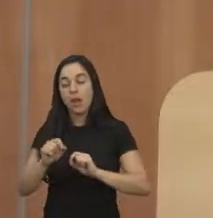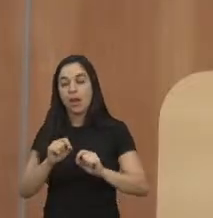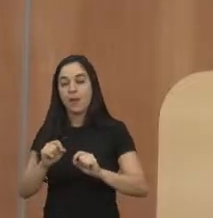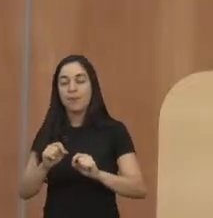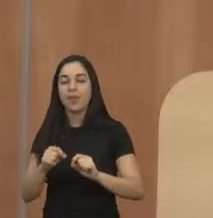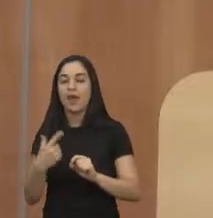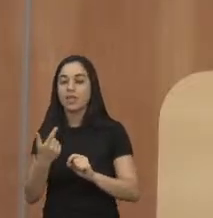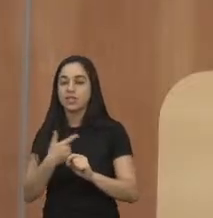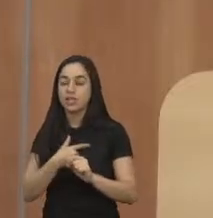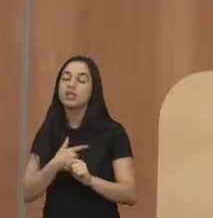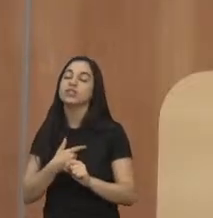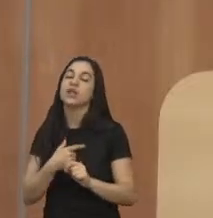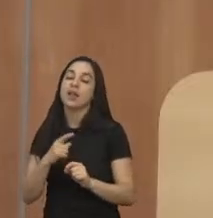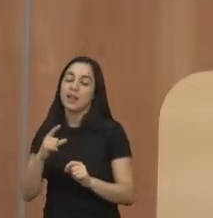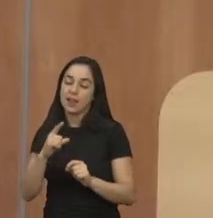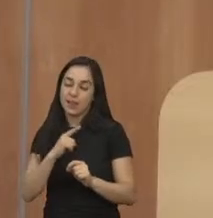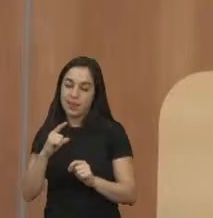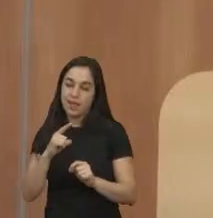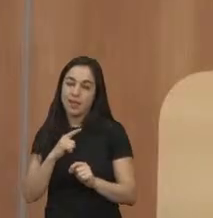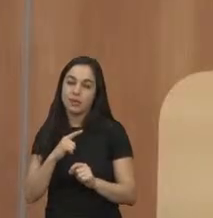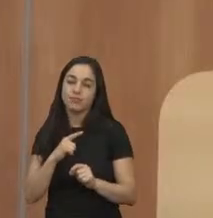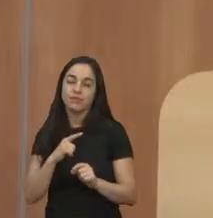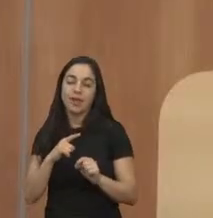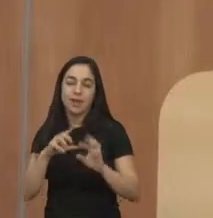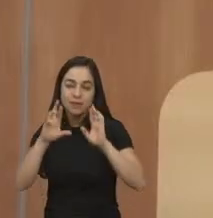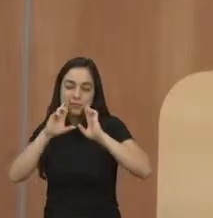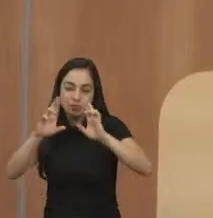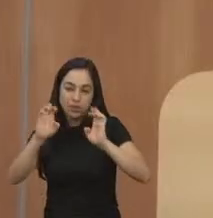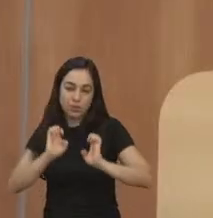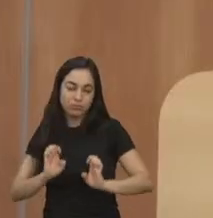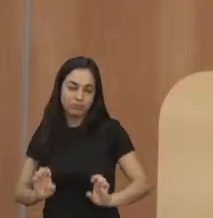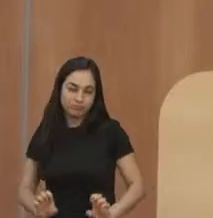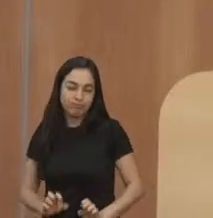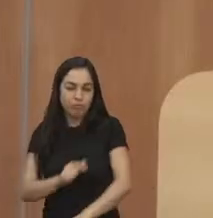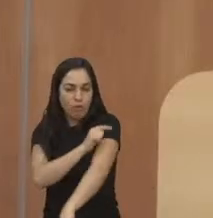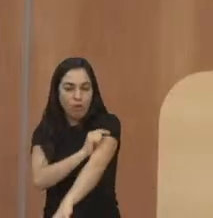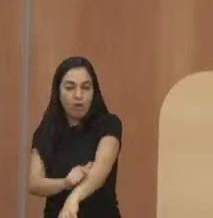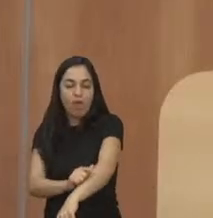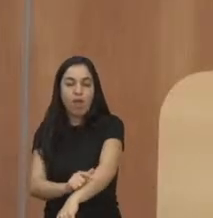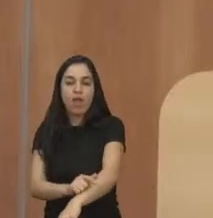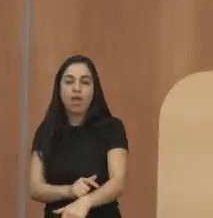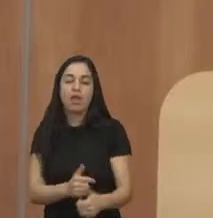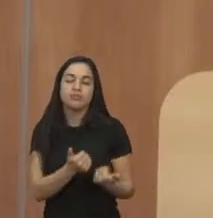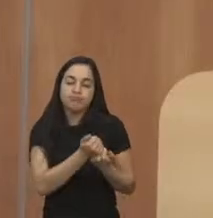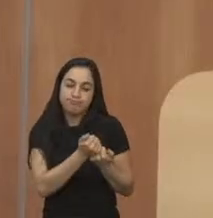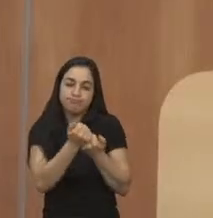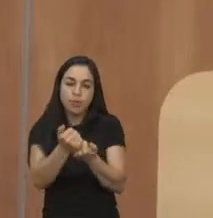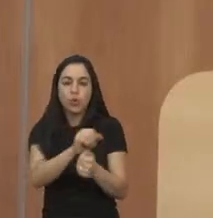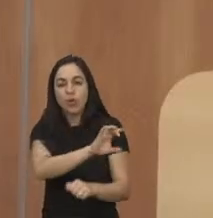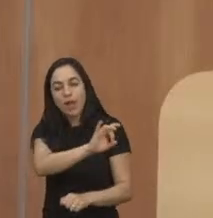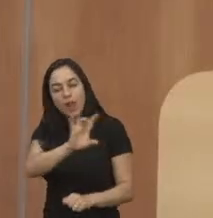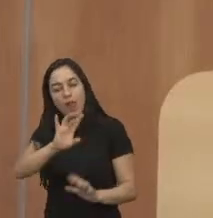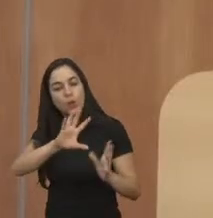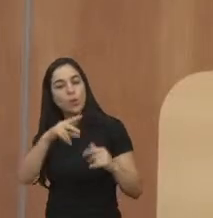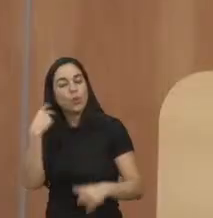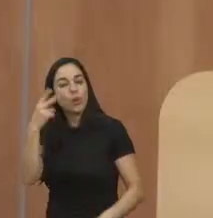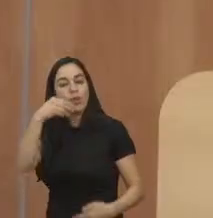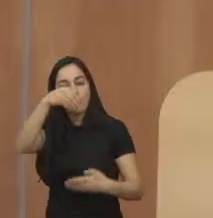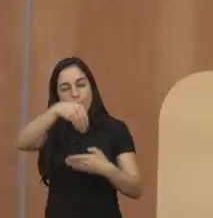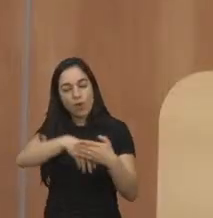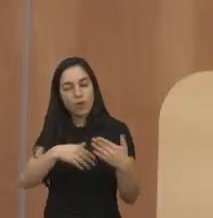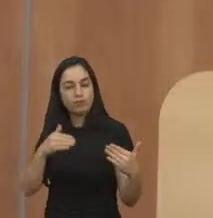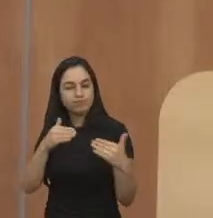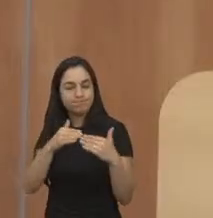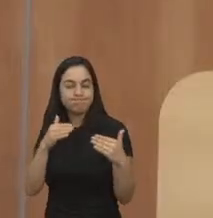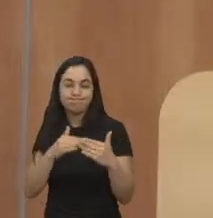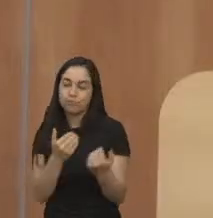trânsito e formar bons profissionais e boas pessoas. Conto com o apoio e o voto favorável de todos os vereadores. Tamo junto.